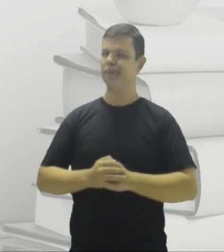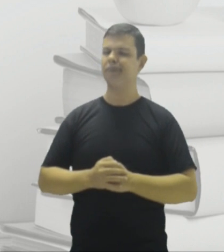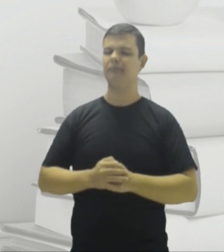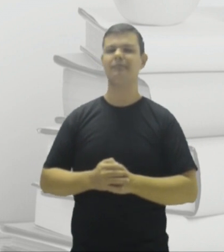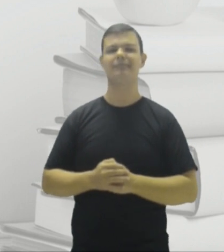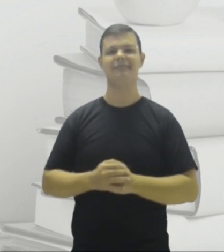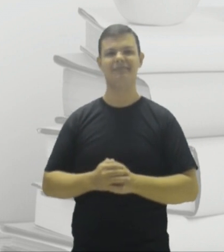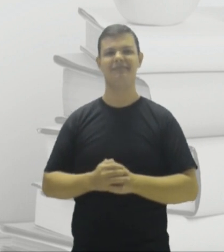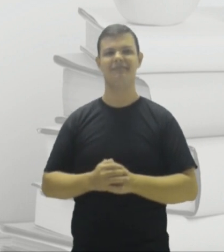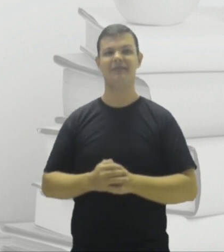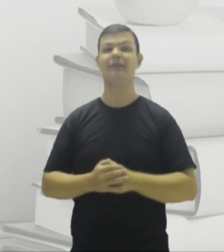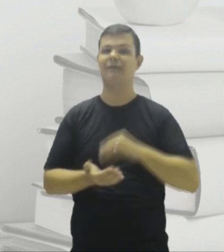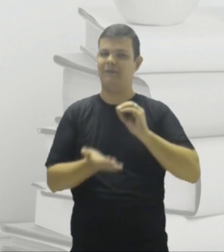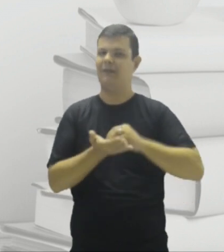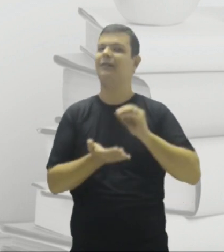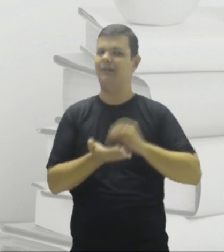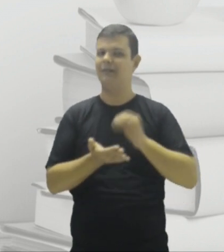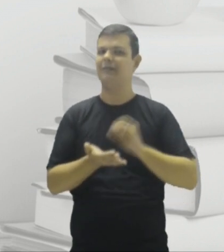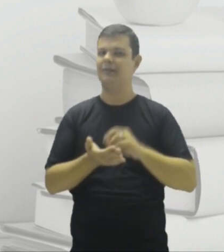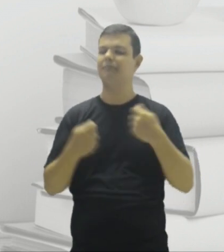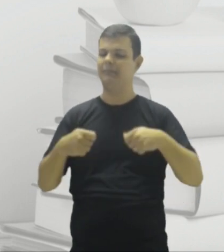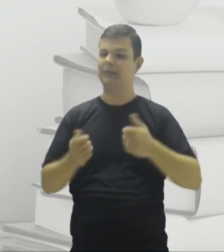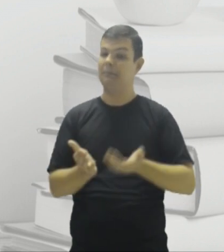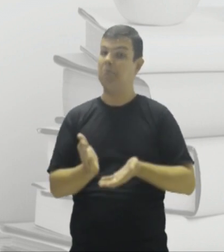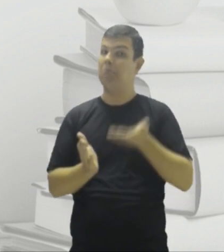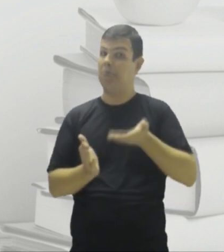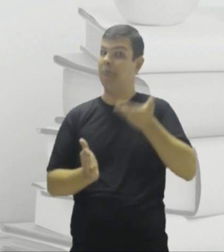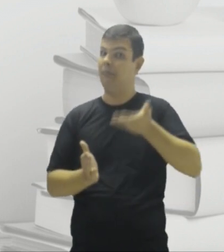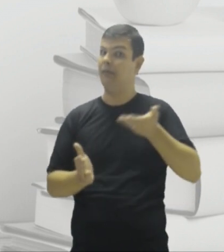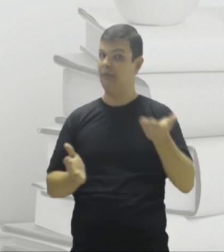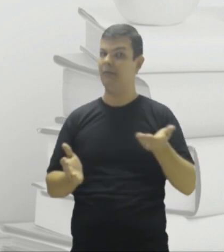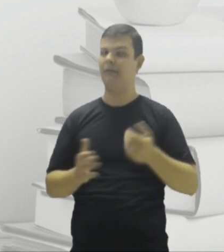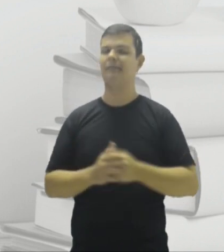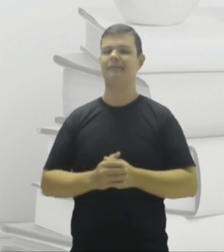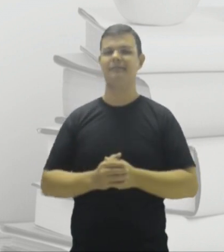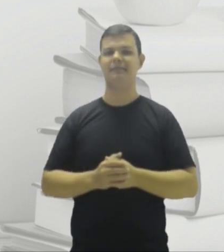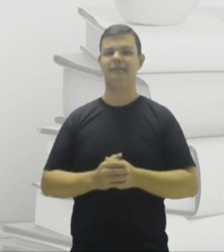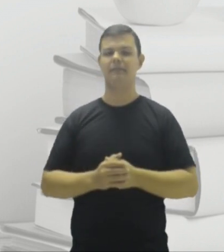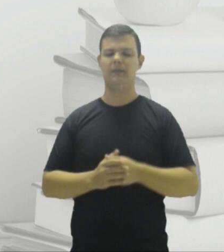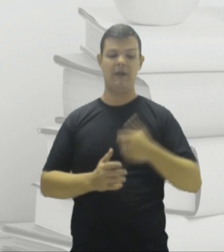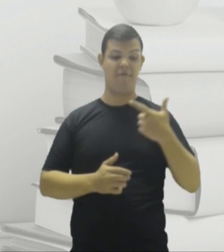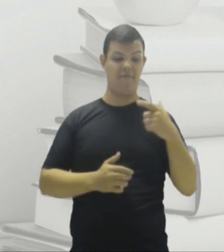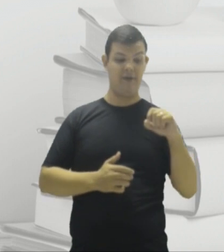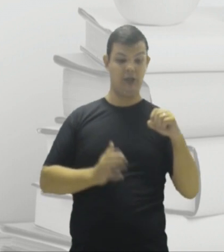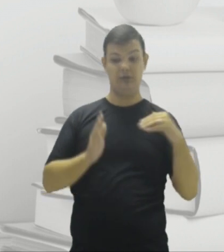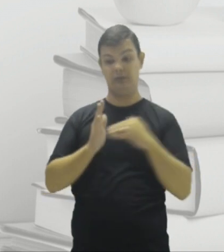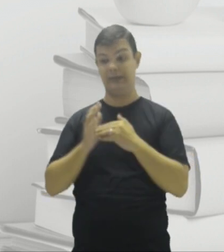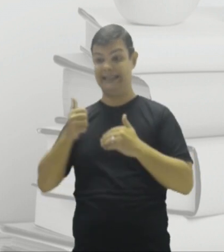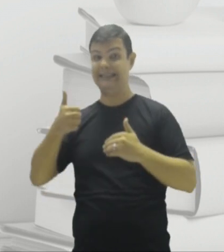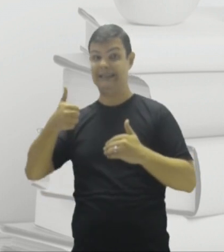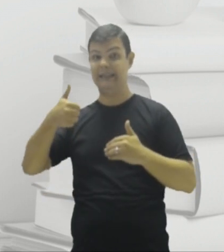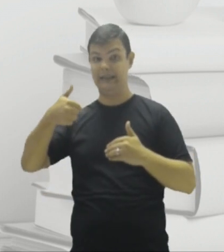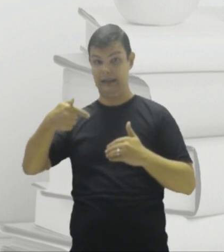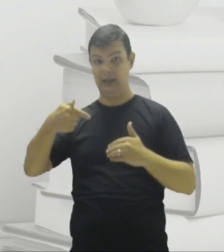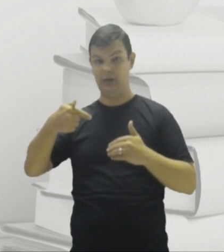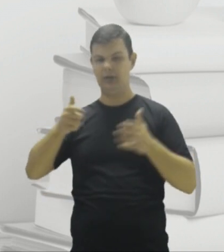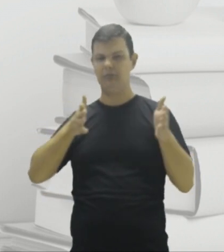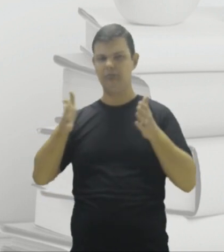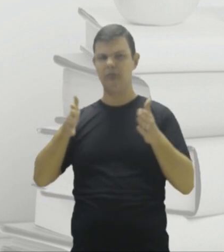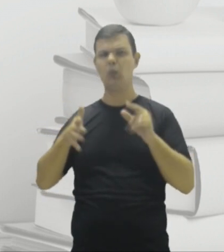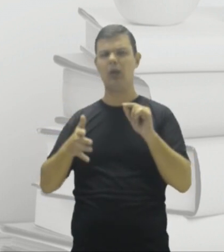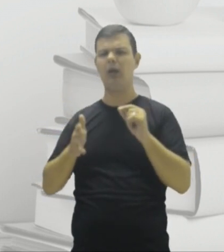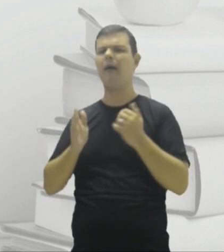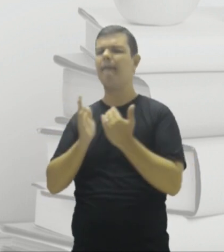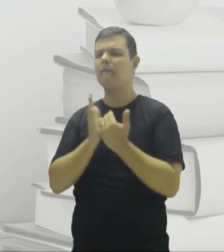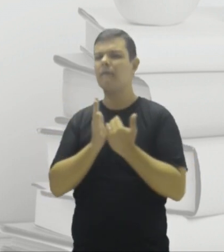só, ainda não está legal a sua participação. De 20 a 17 pontos, se você alcançou, que tal